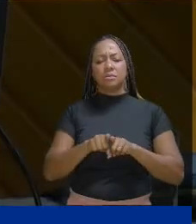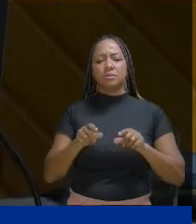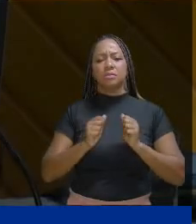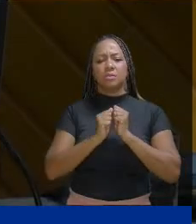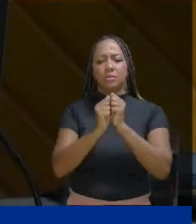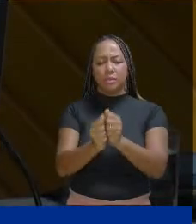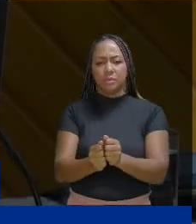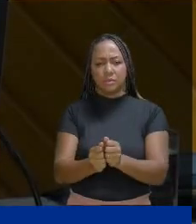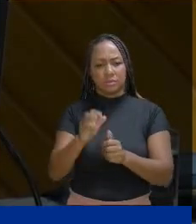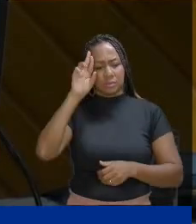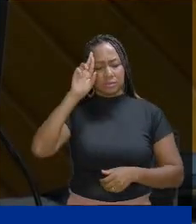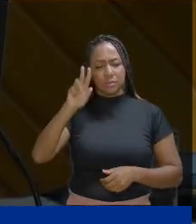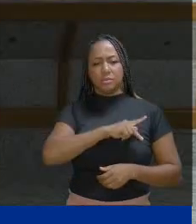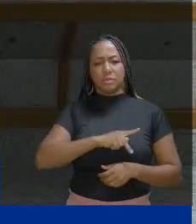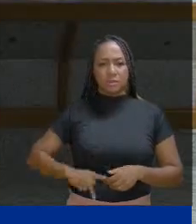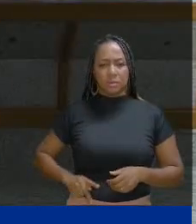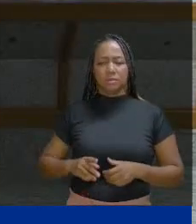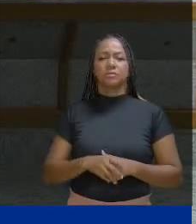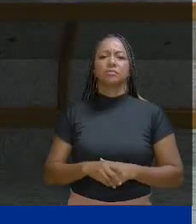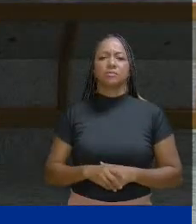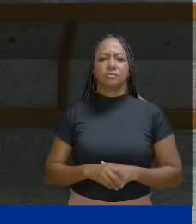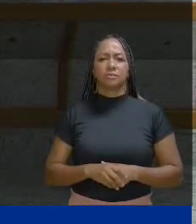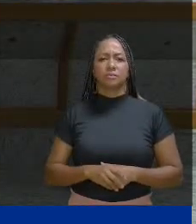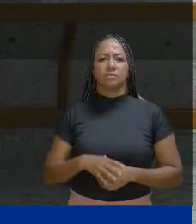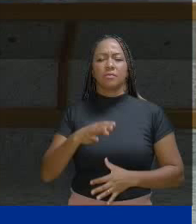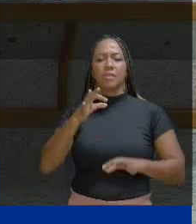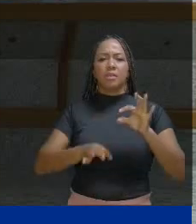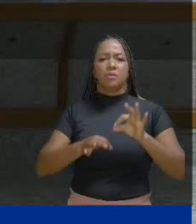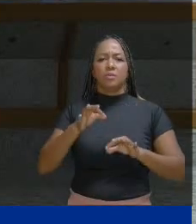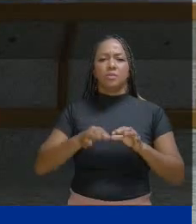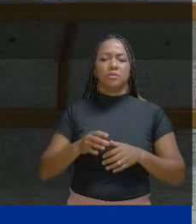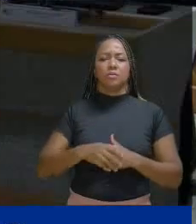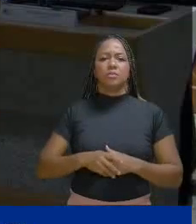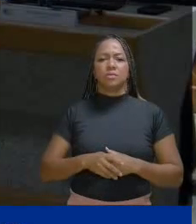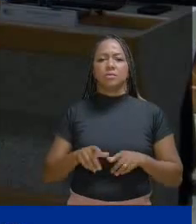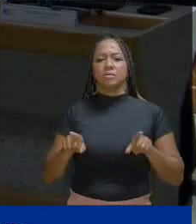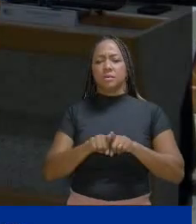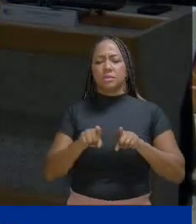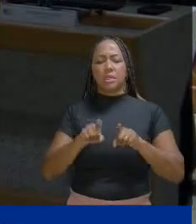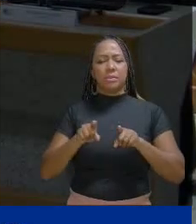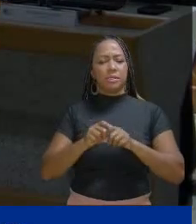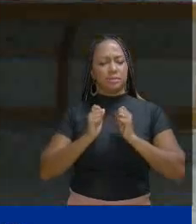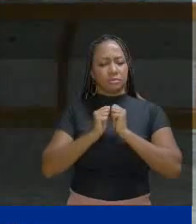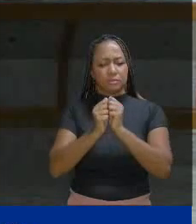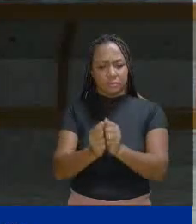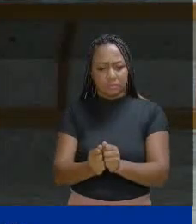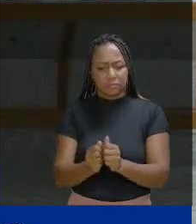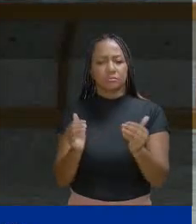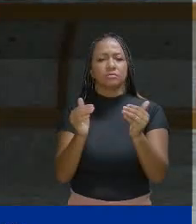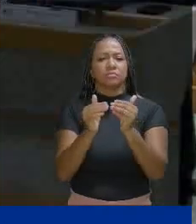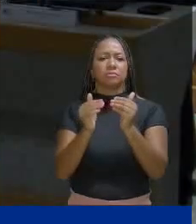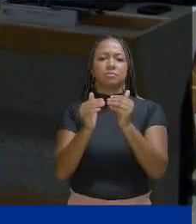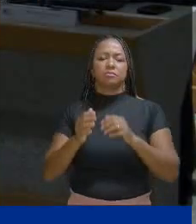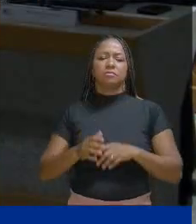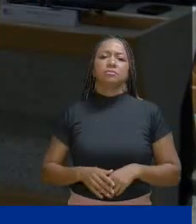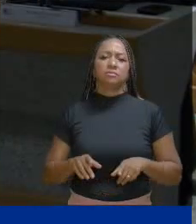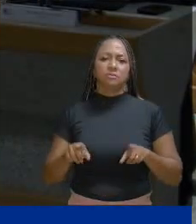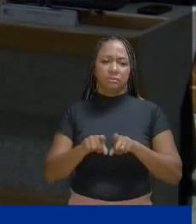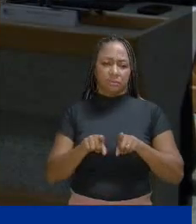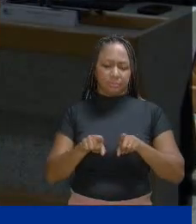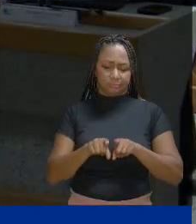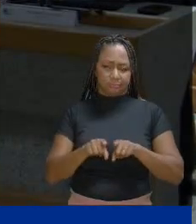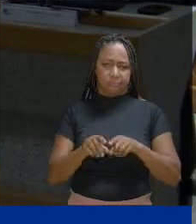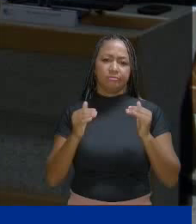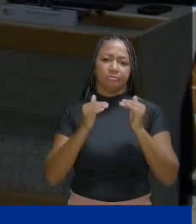Também vou acompanhar, senhor presidente. Juiz Normando Souza? Eu também acompanho, senhor. Juiz Rivaldo Valente? Da mesma